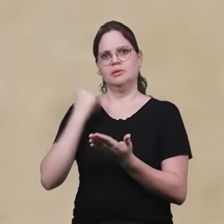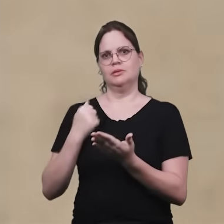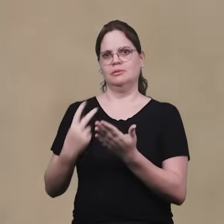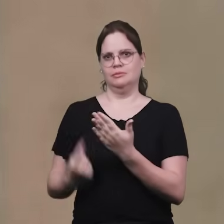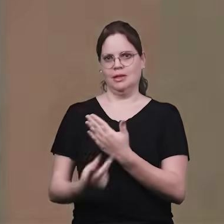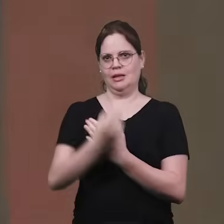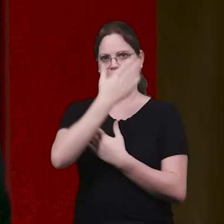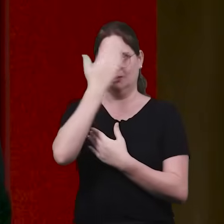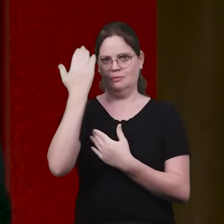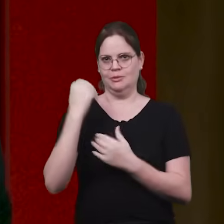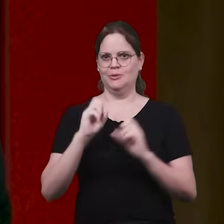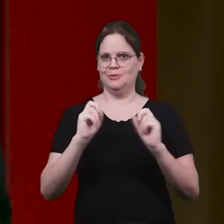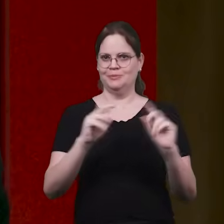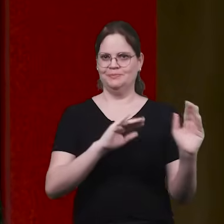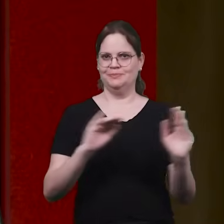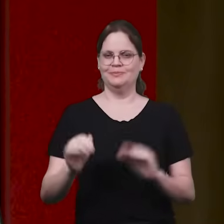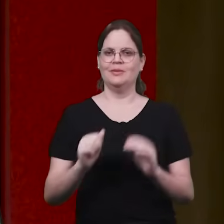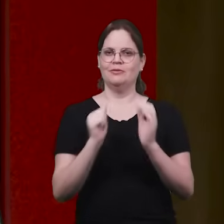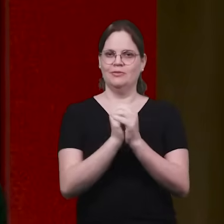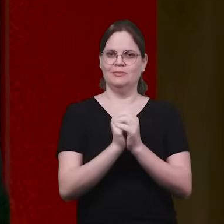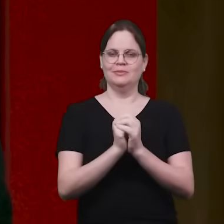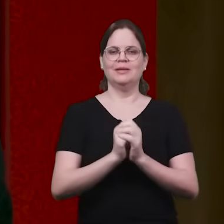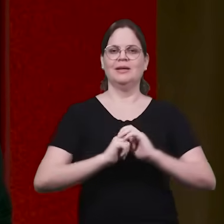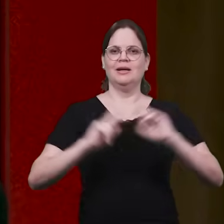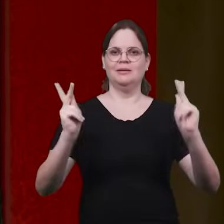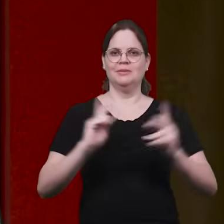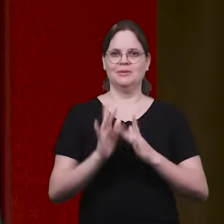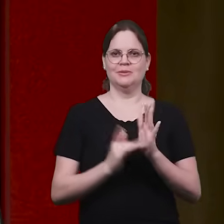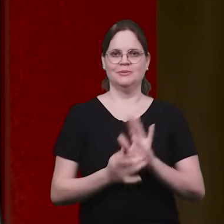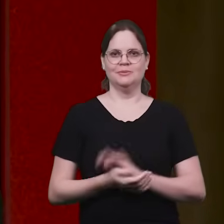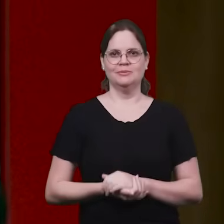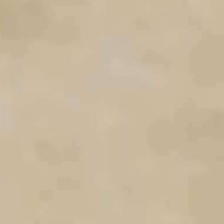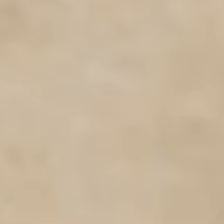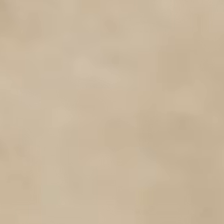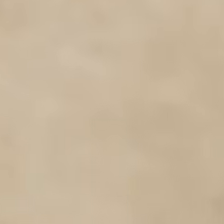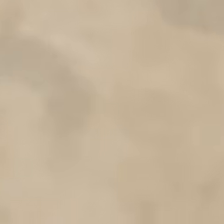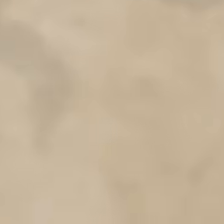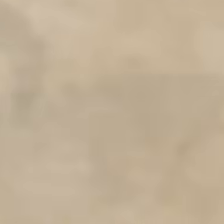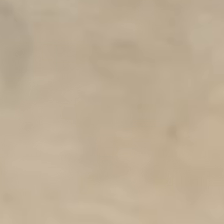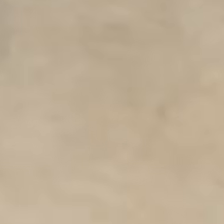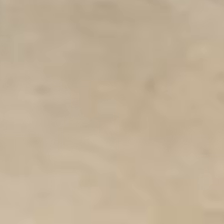palavra de Deus, os princípios eternos de sabedoria. Permaneça conosco e até lá.